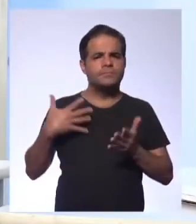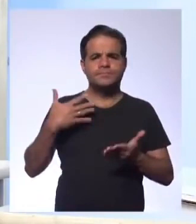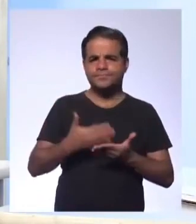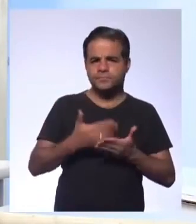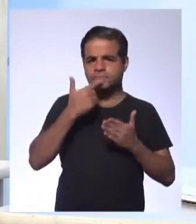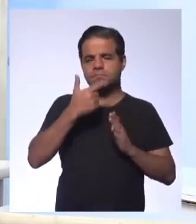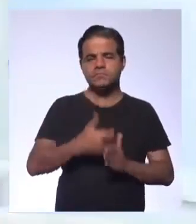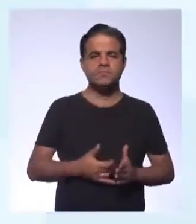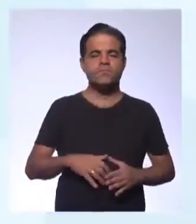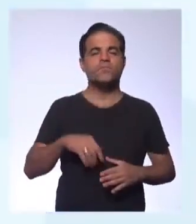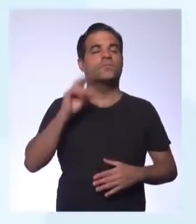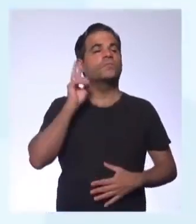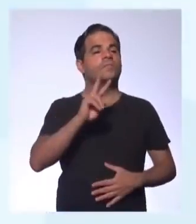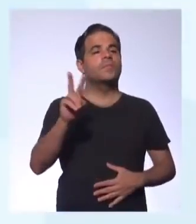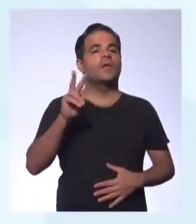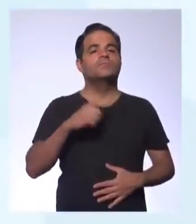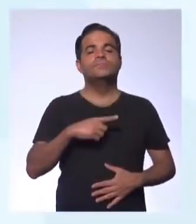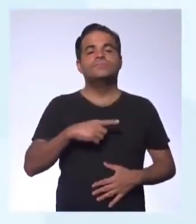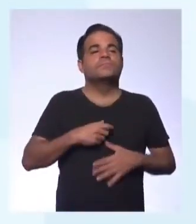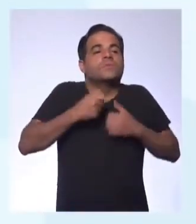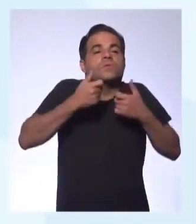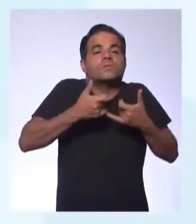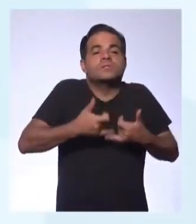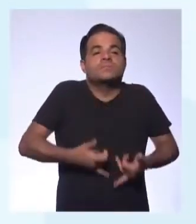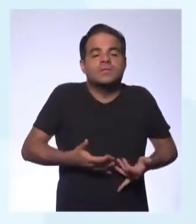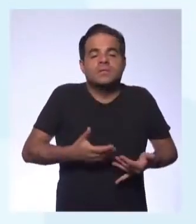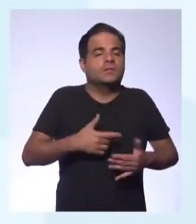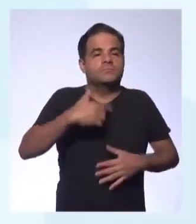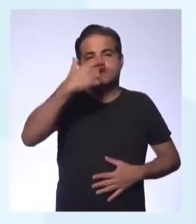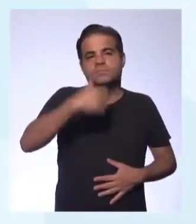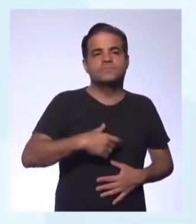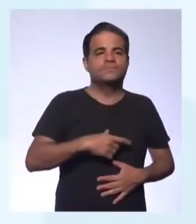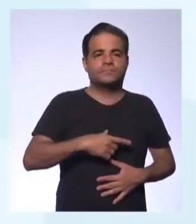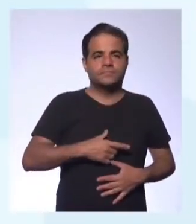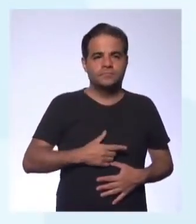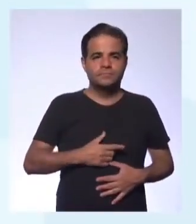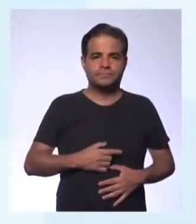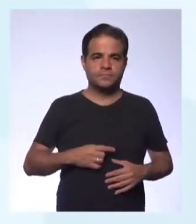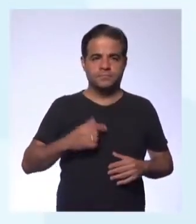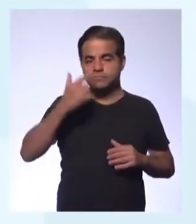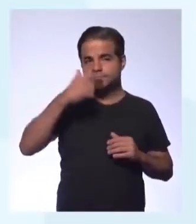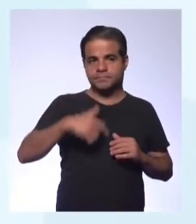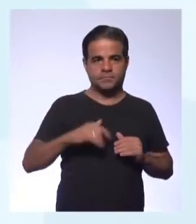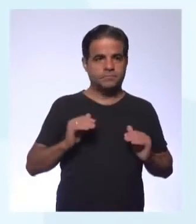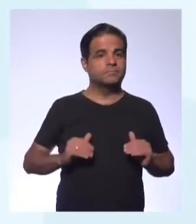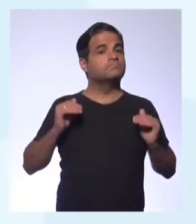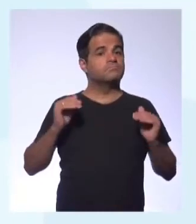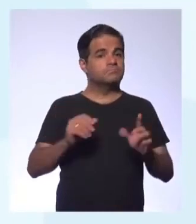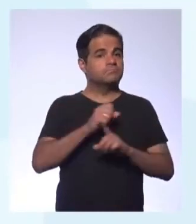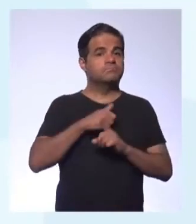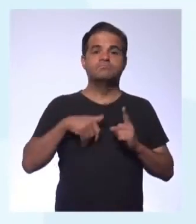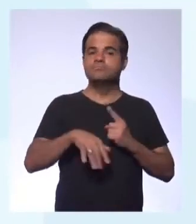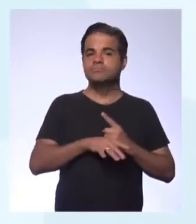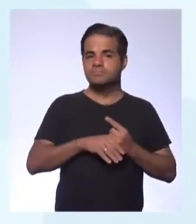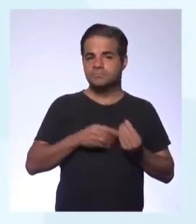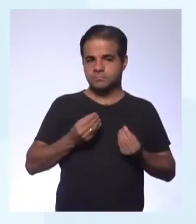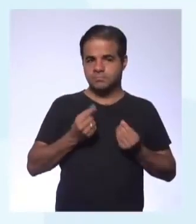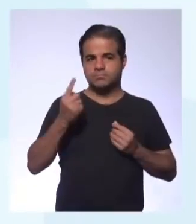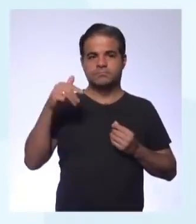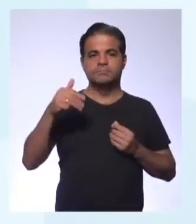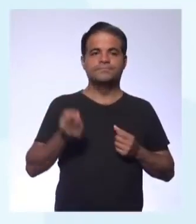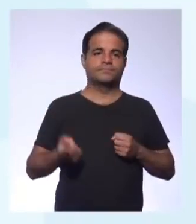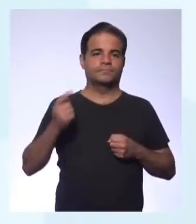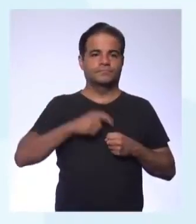aqui, olha aí para vocês na tela, o que define a posição do indivíduo na hierarquia social. Um minuto